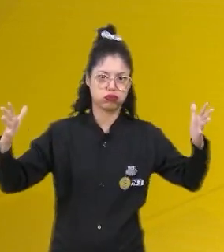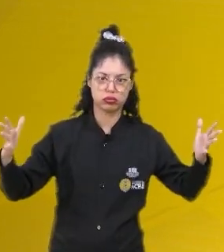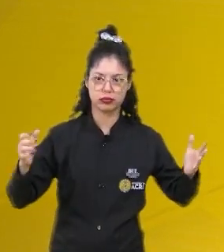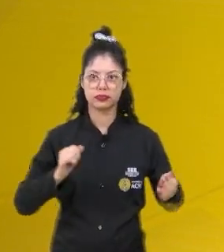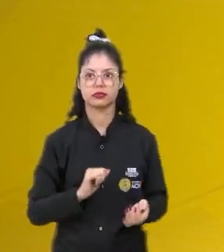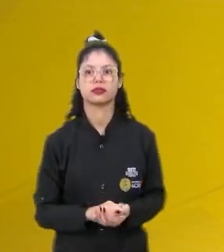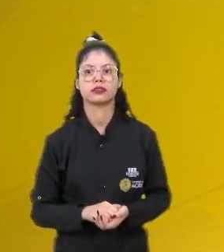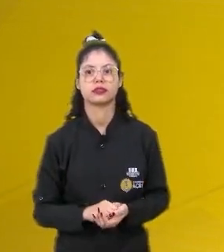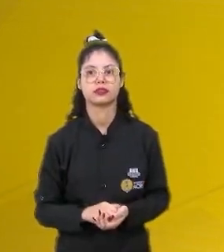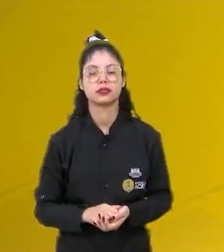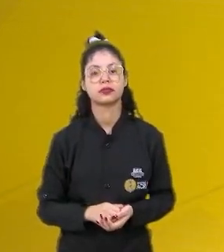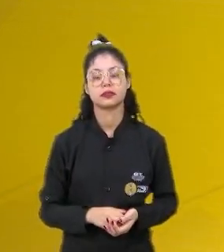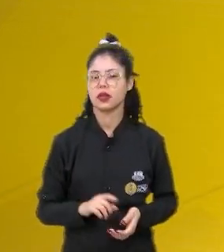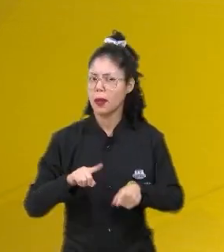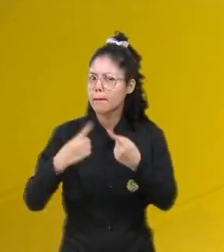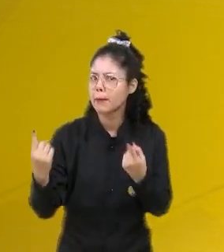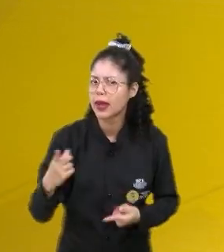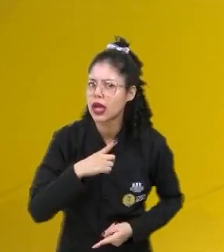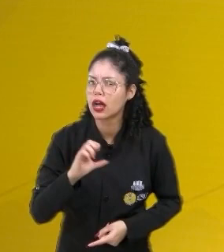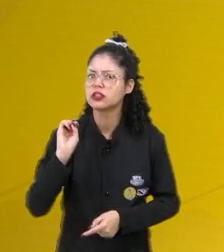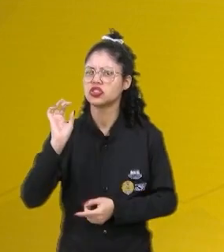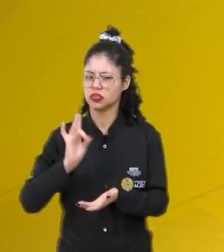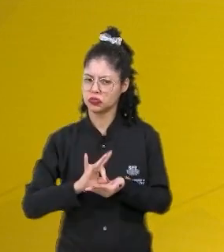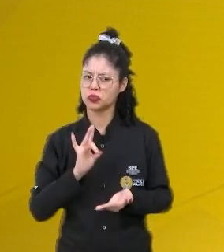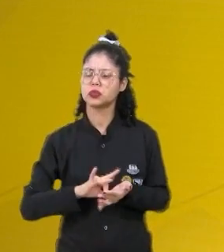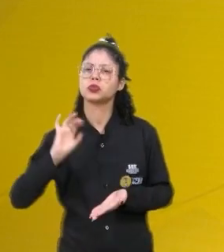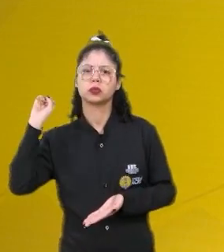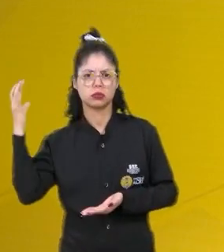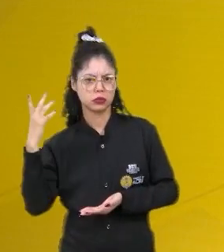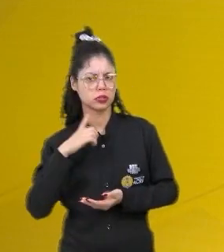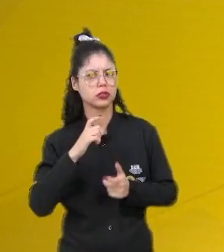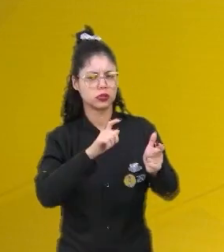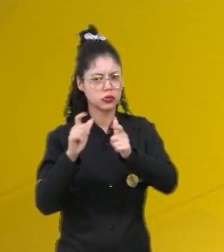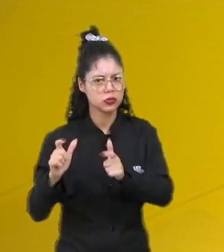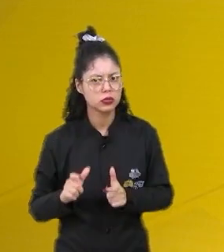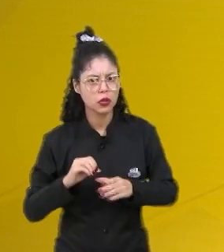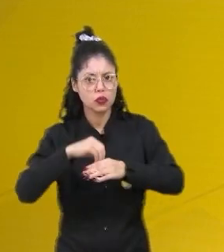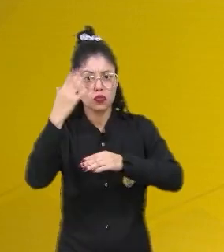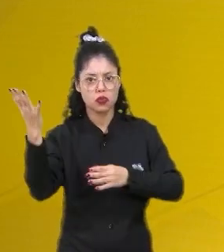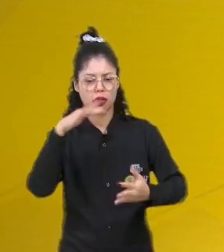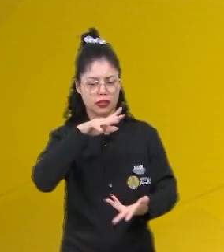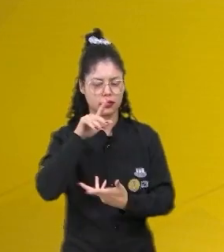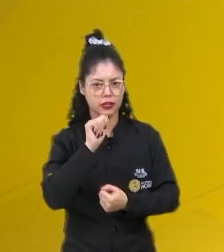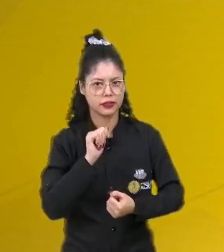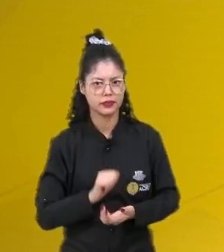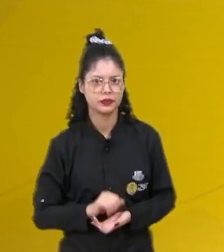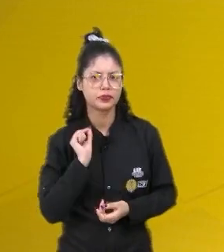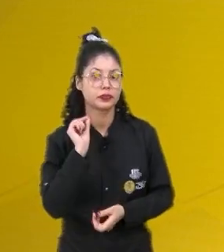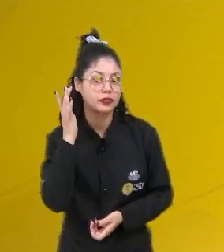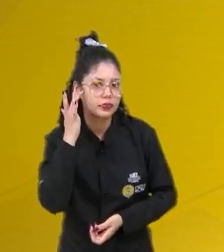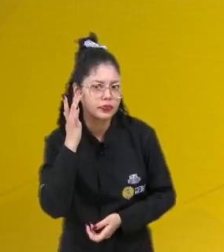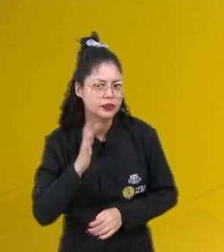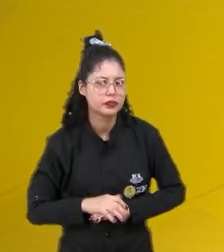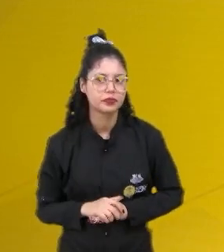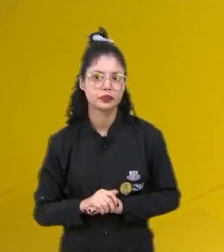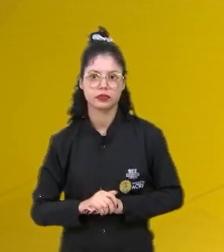bum, beleza. Mas será que esse som de fato se propaga no espaço? E aí, o que você acha?